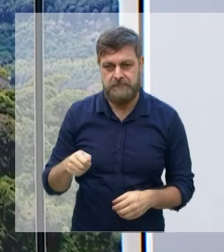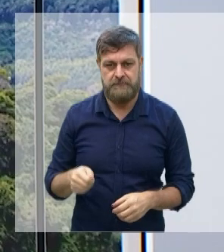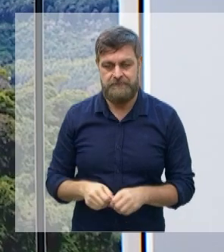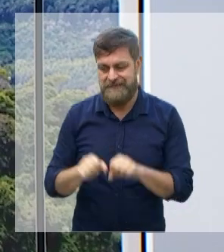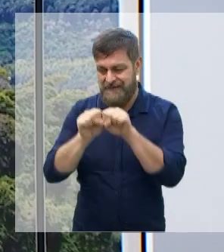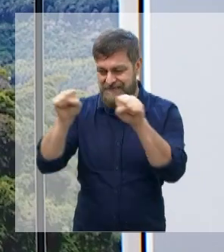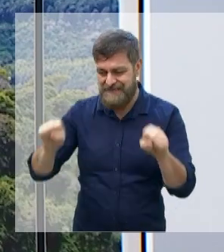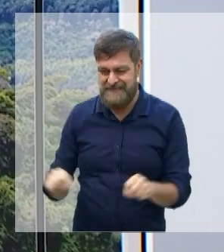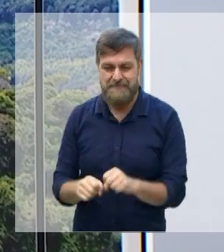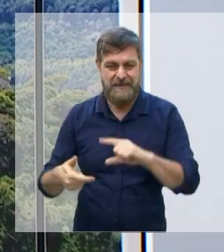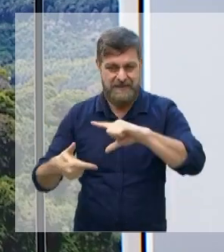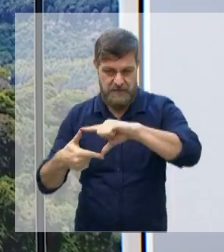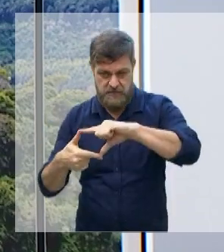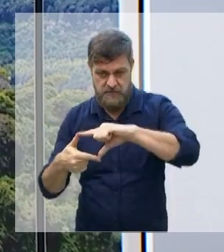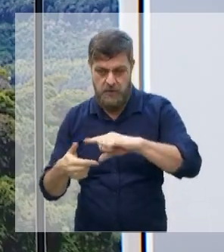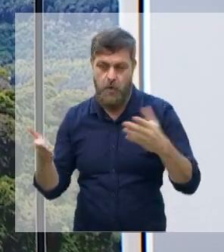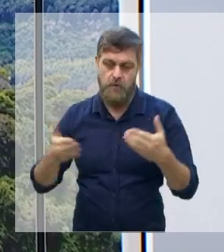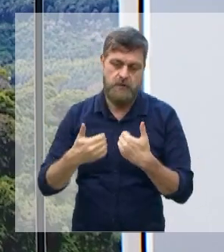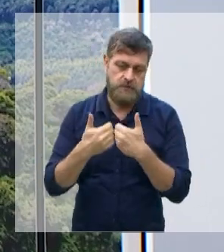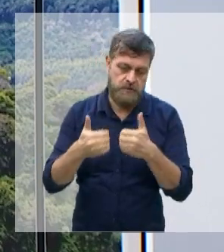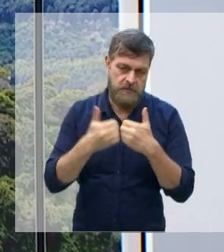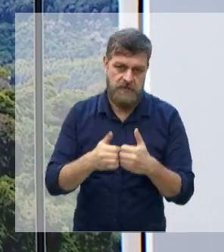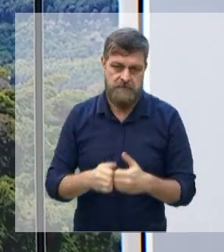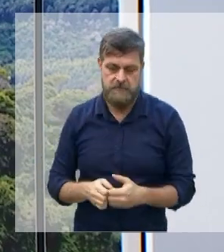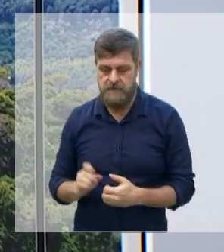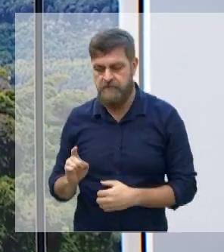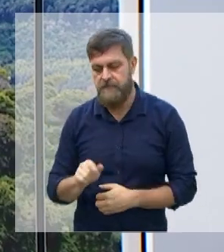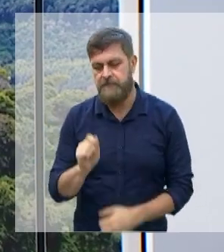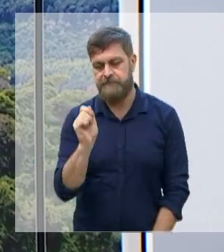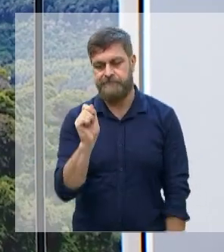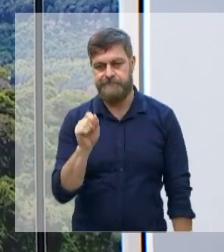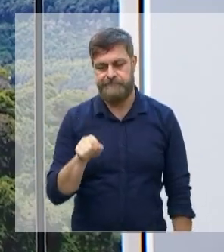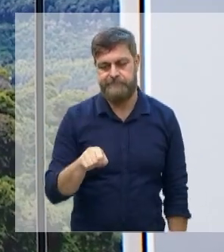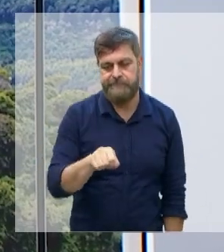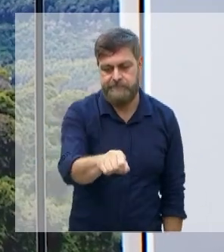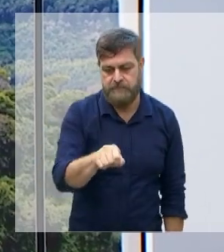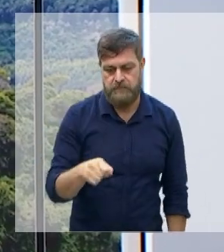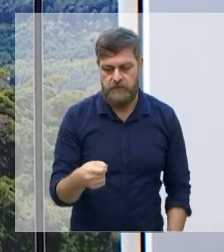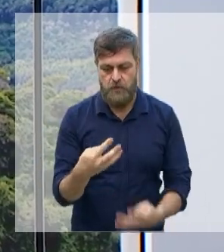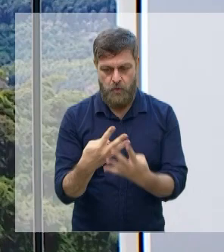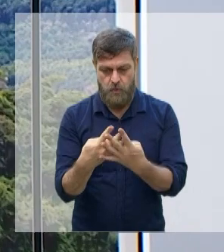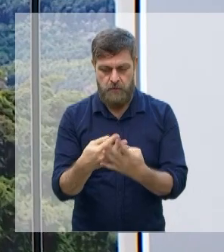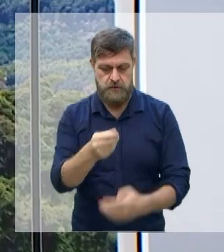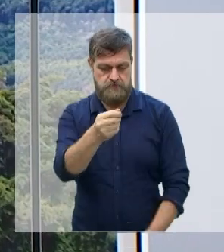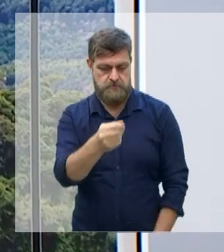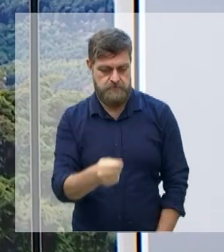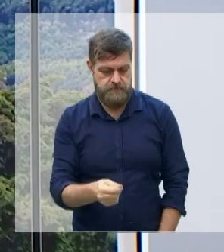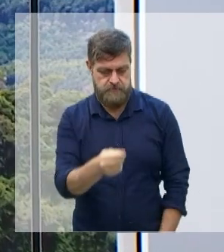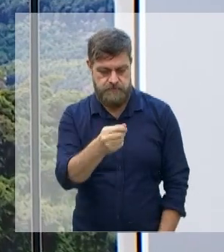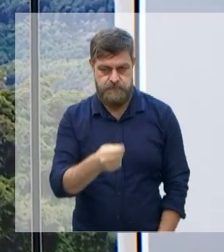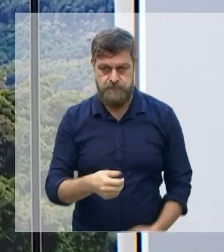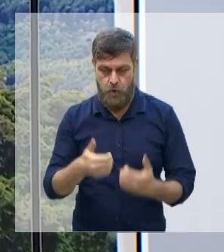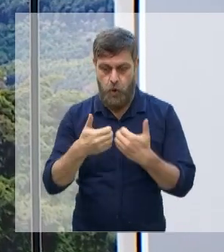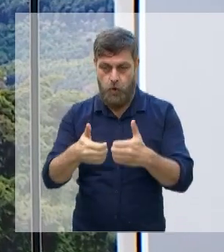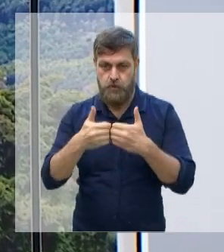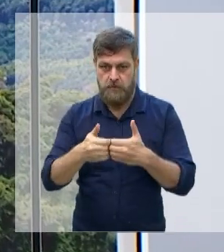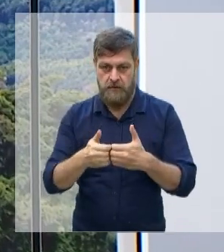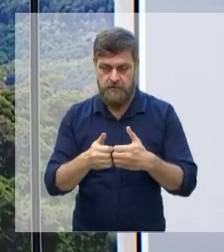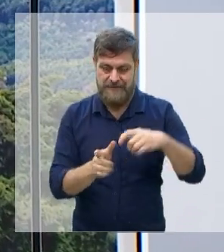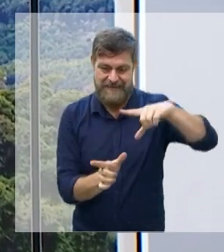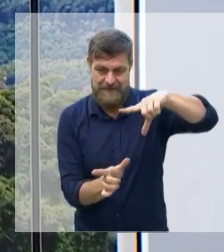convencional hoje nós entramos dentro do ônibus apresentamos o cartão ou qr code né validamos dentro de um